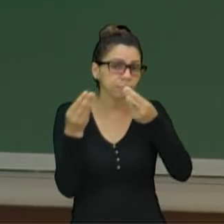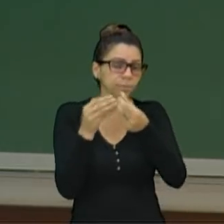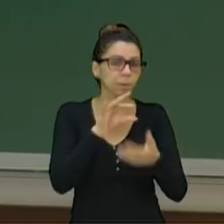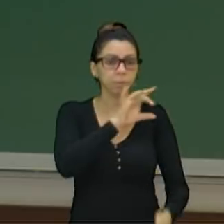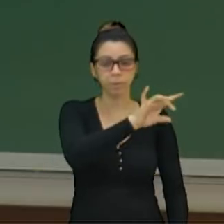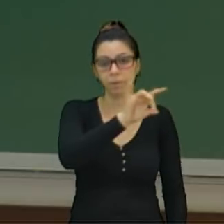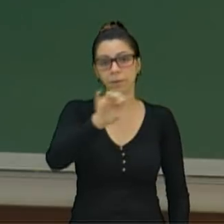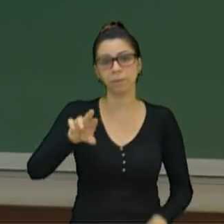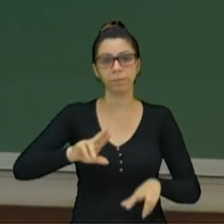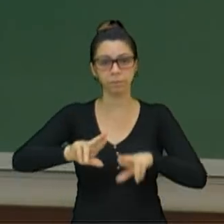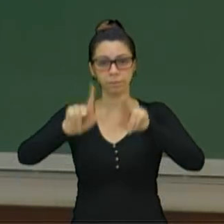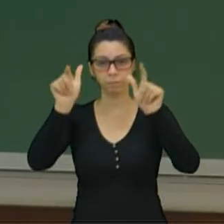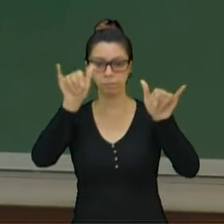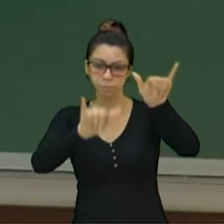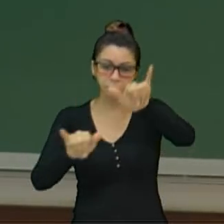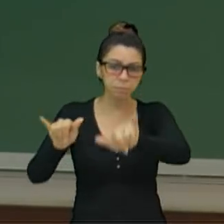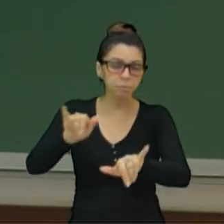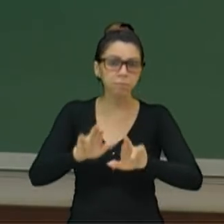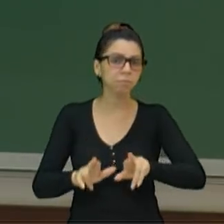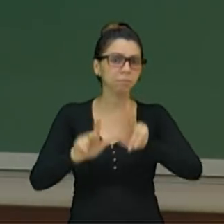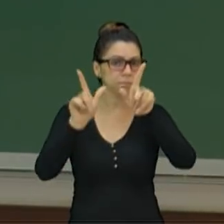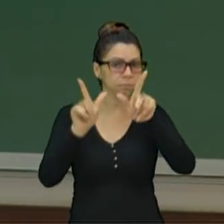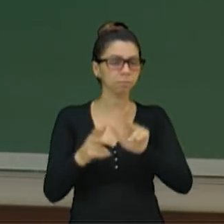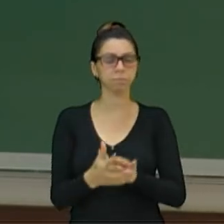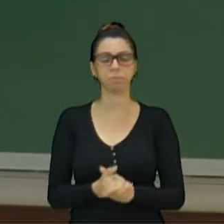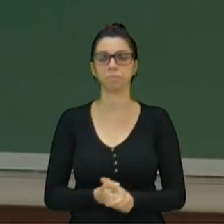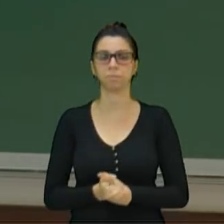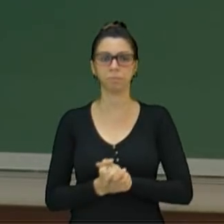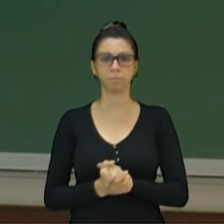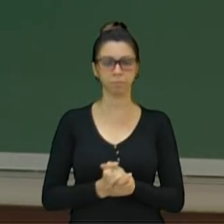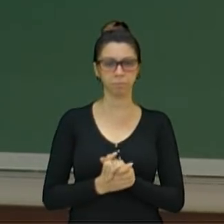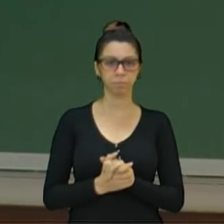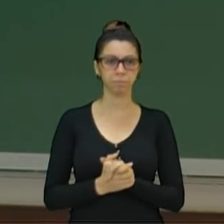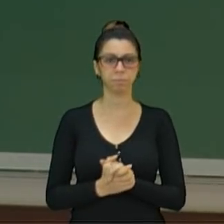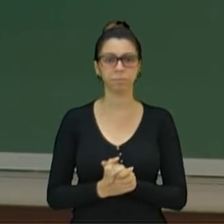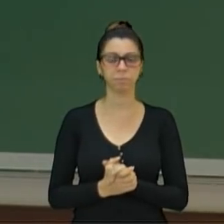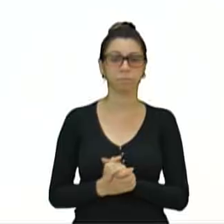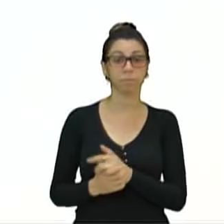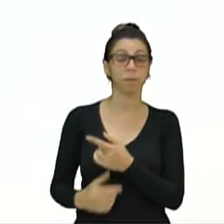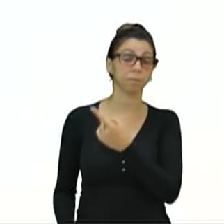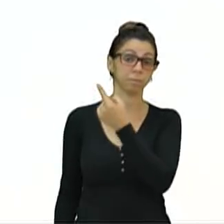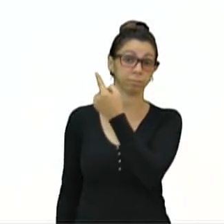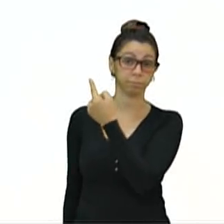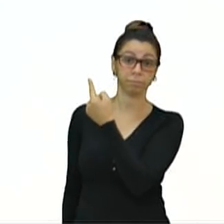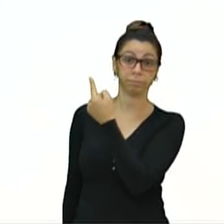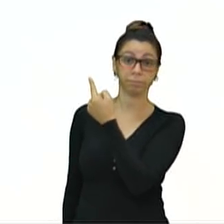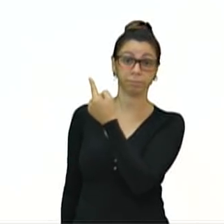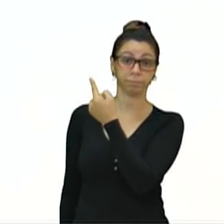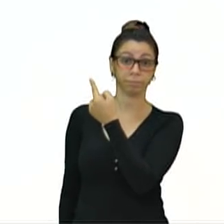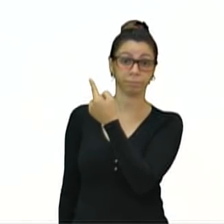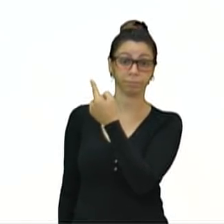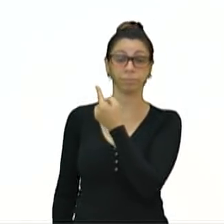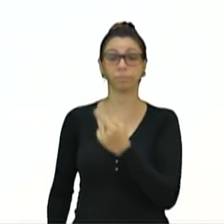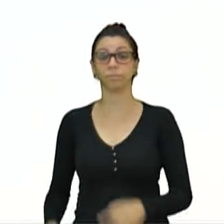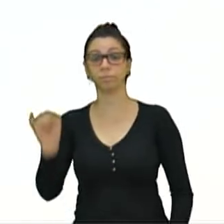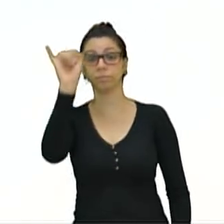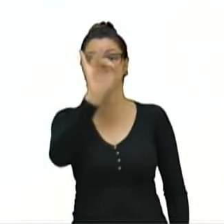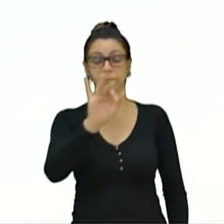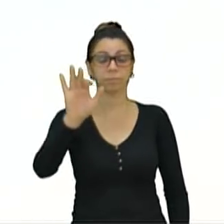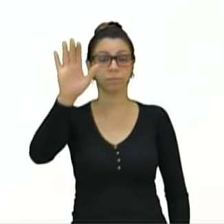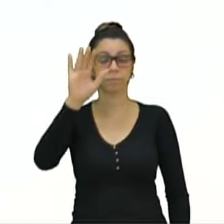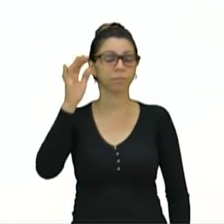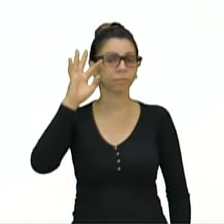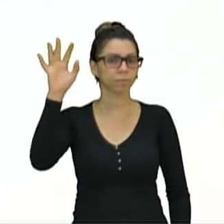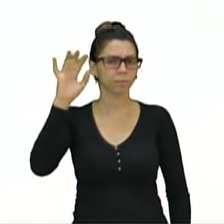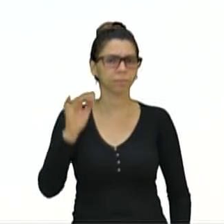química. Olha essa imagem que eu trago para vocês, para a gente começar a pensar um pouco mais. Tem